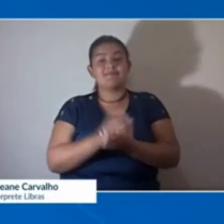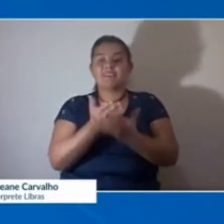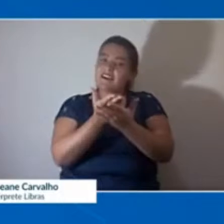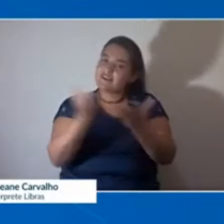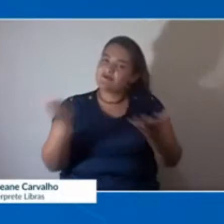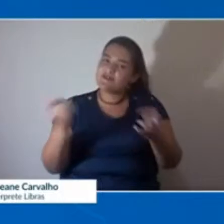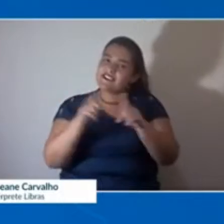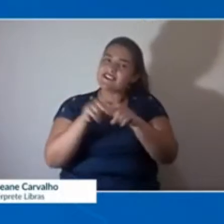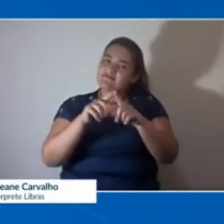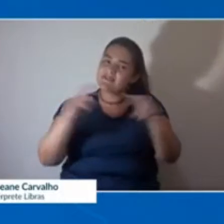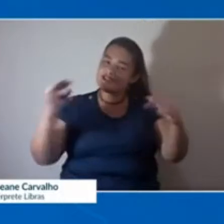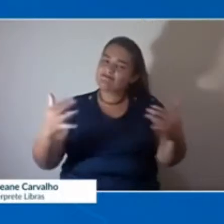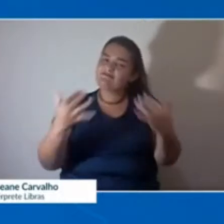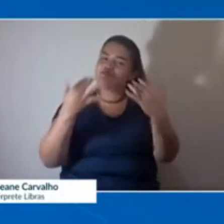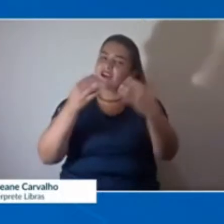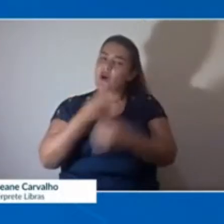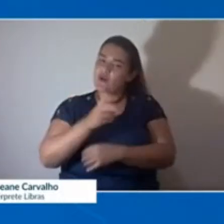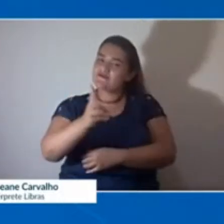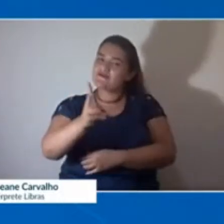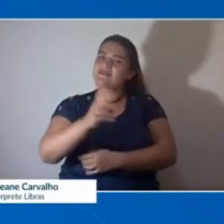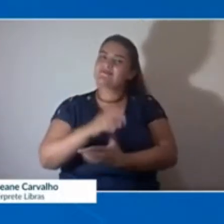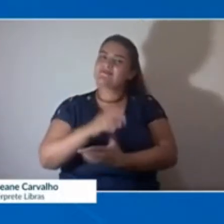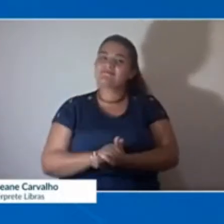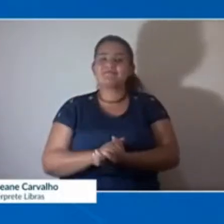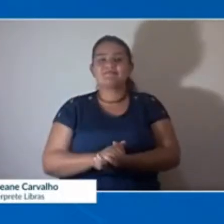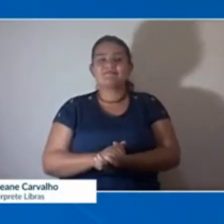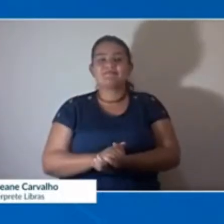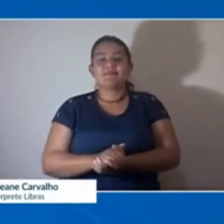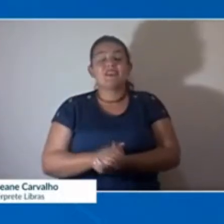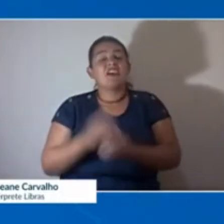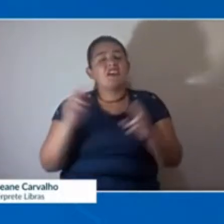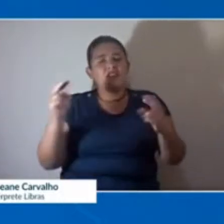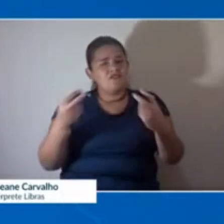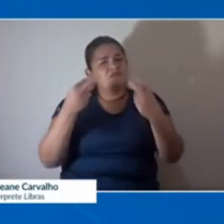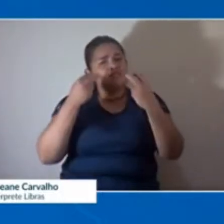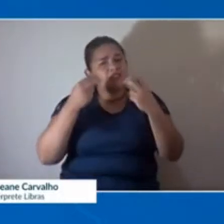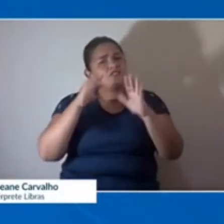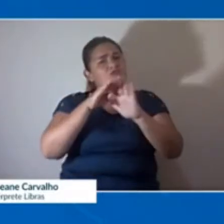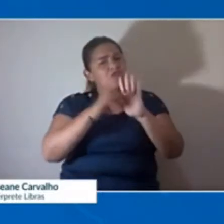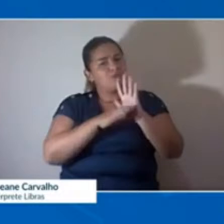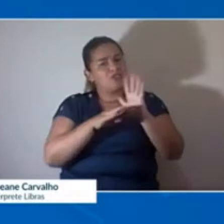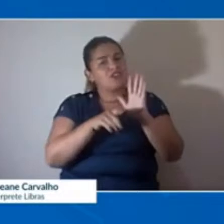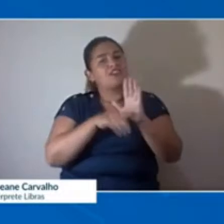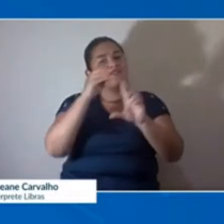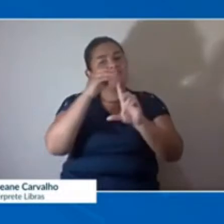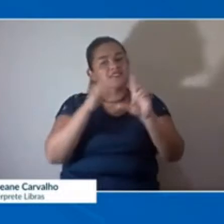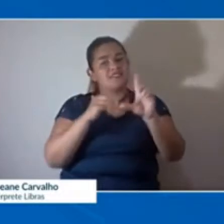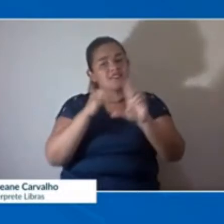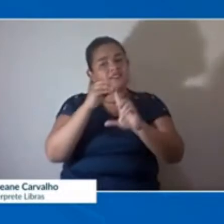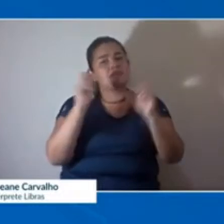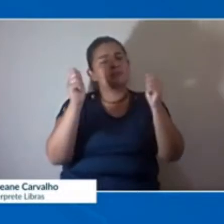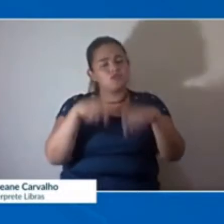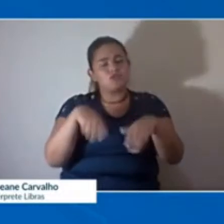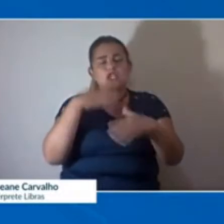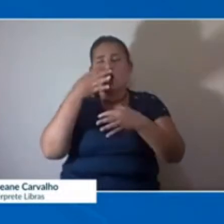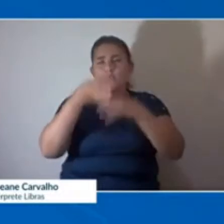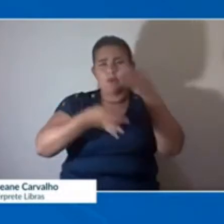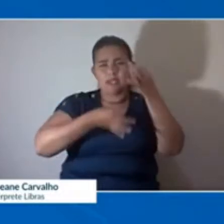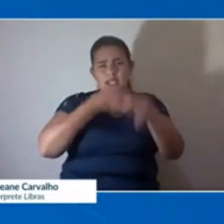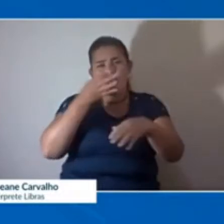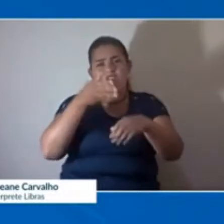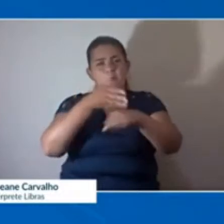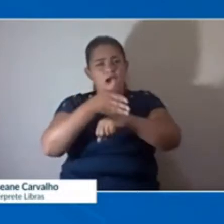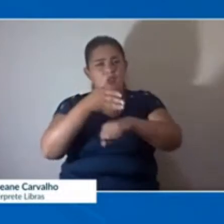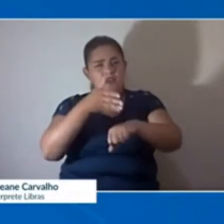continua com a gente, claro. E pode continuar não só assistindo o programa, você pode mandar as suas contribuições, comentários e também